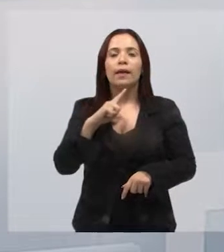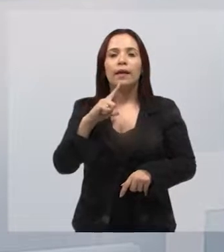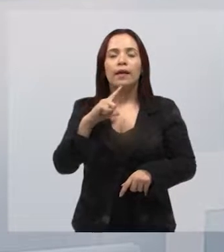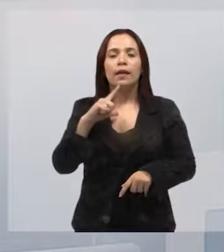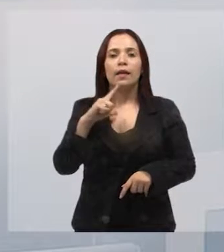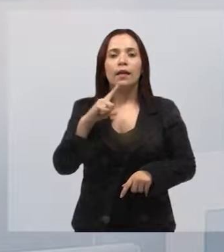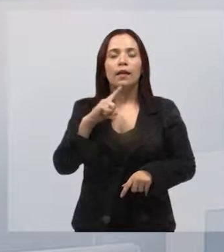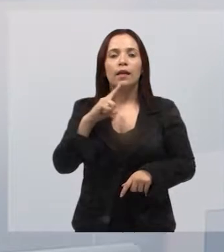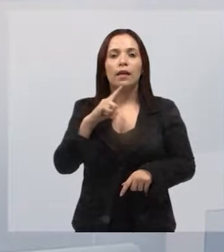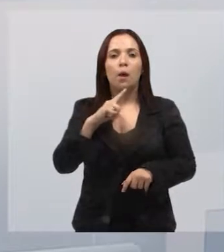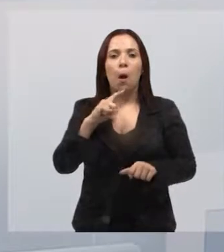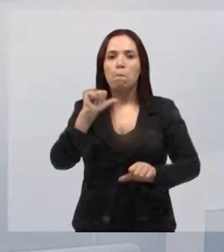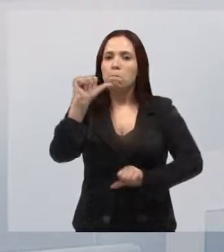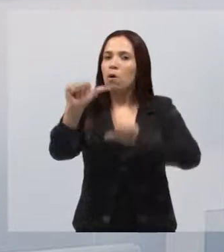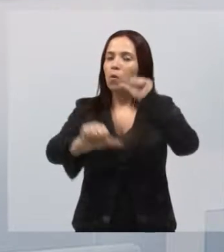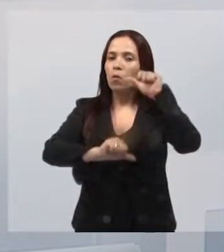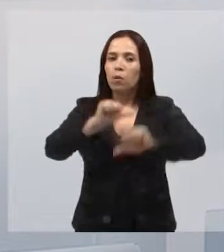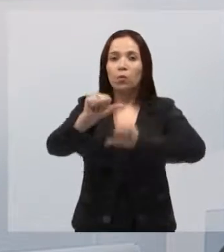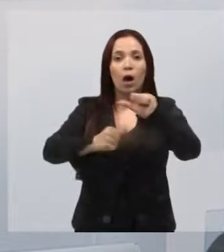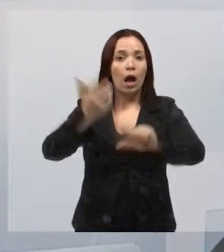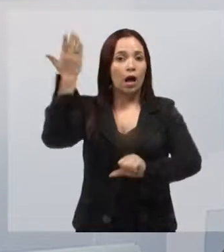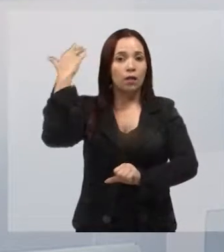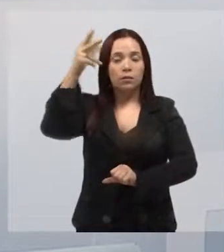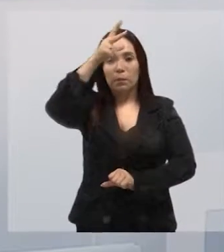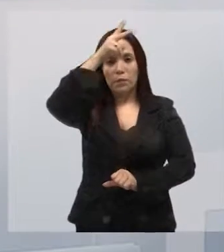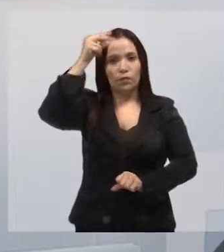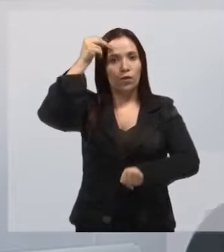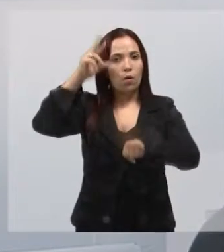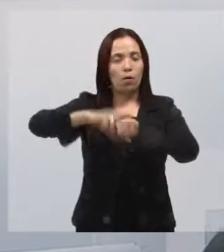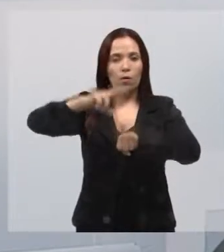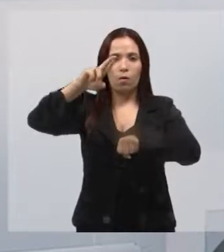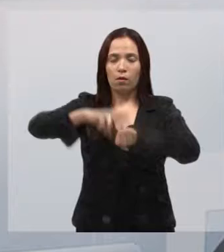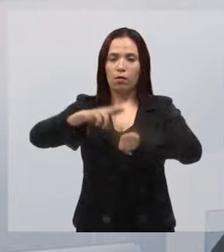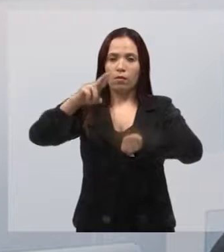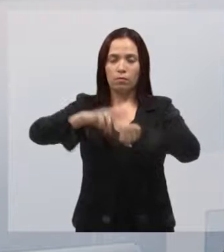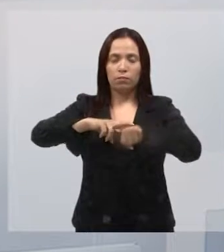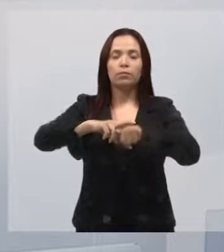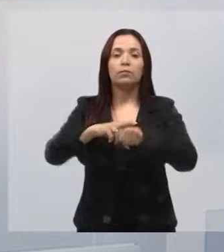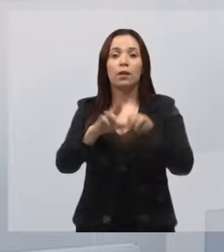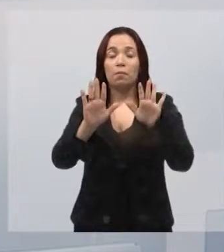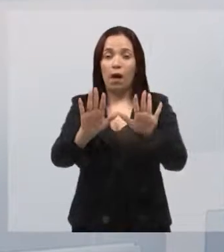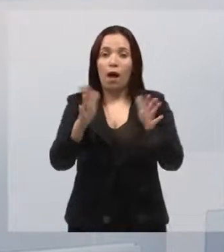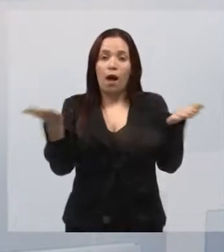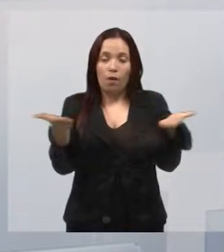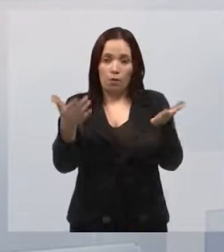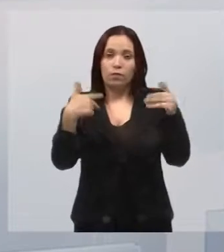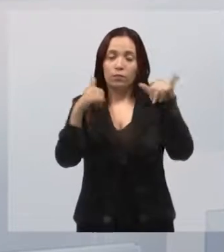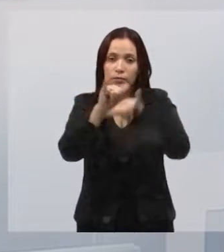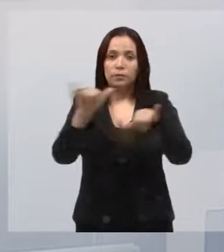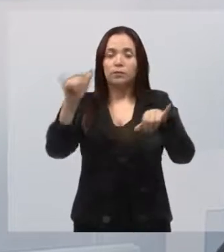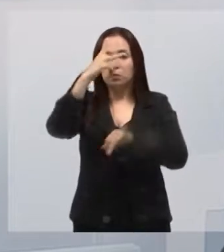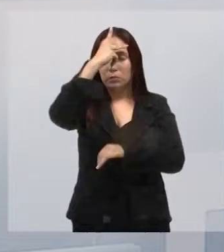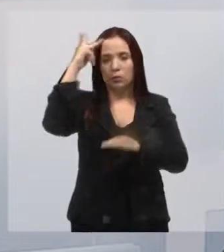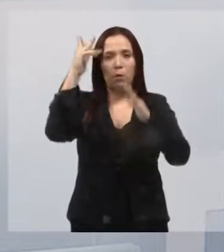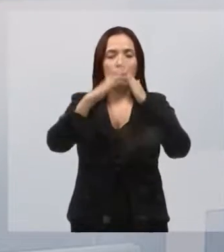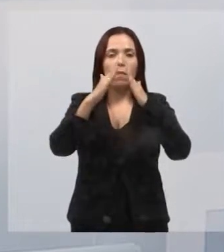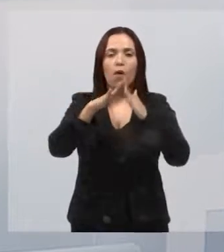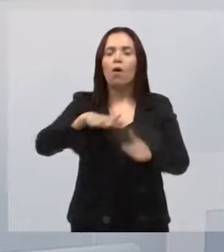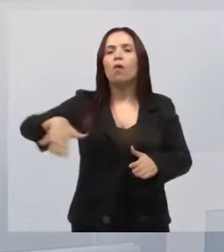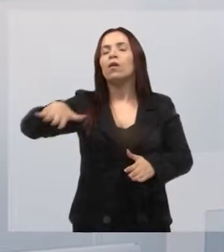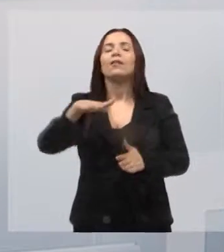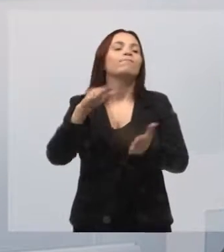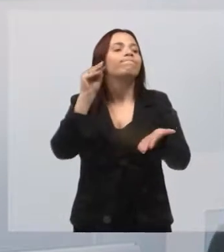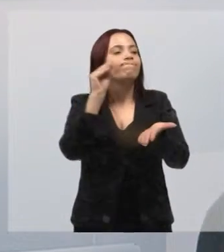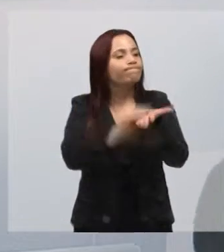Cláudio. É importante. Ele é um Bom Jardim antes. Agora eu digo, a gente que mora lá, sempre falta alguma